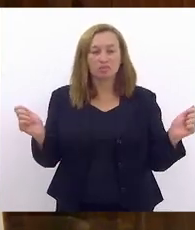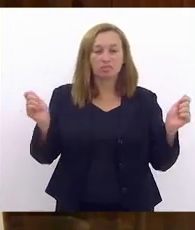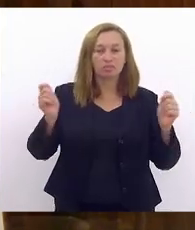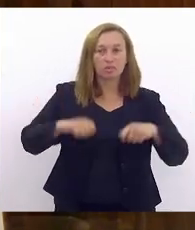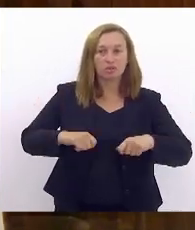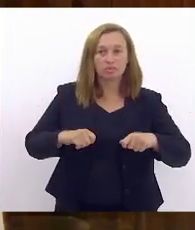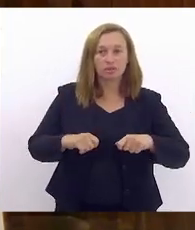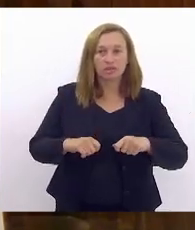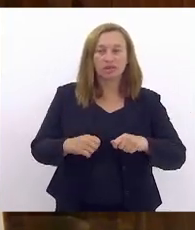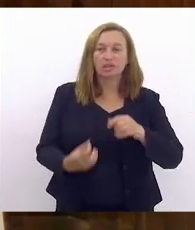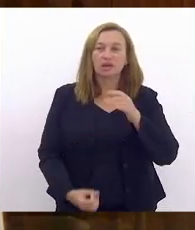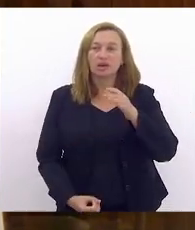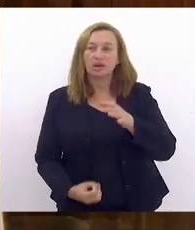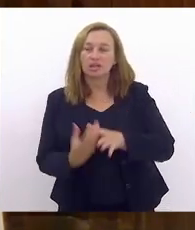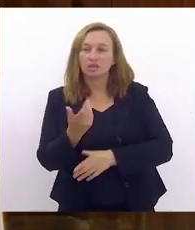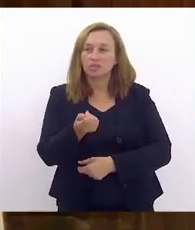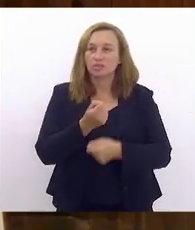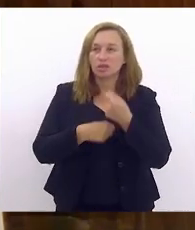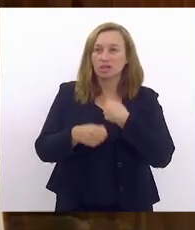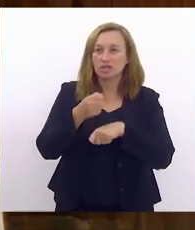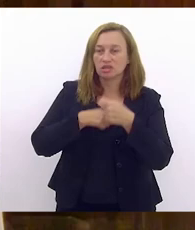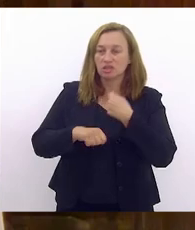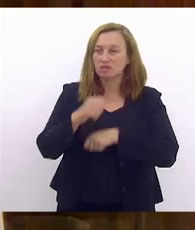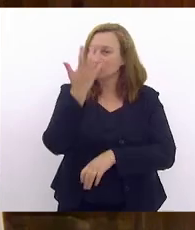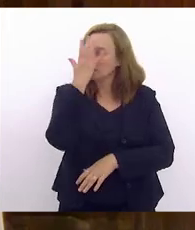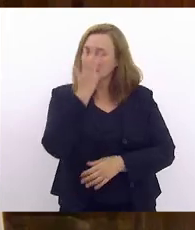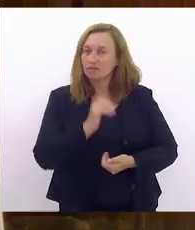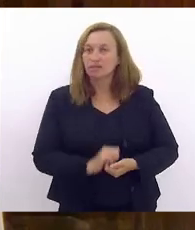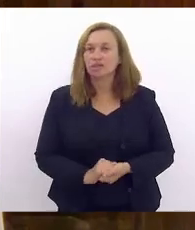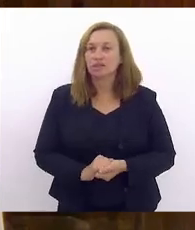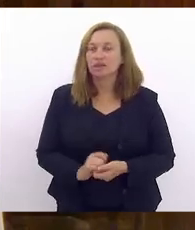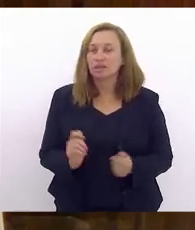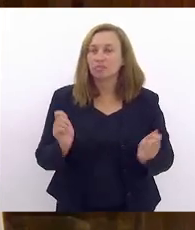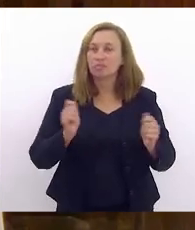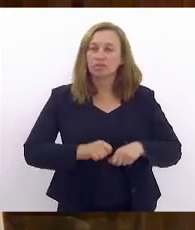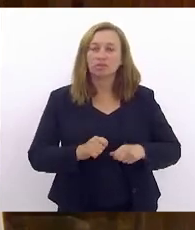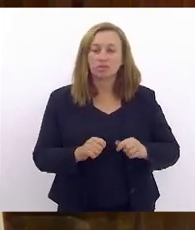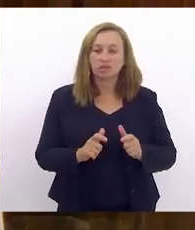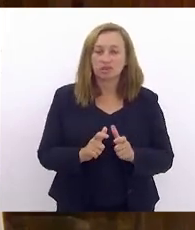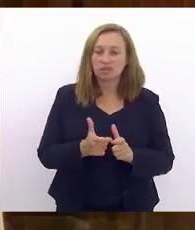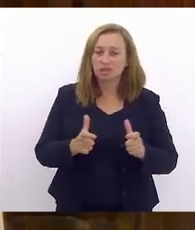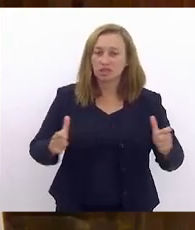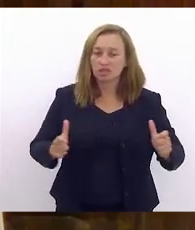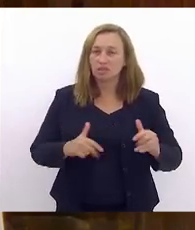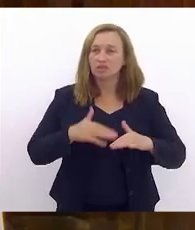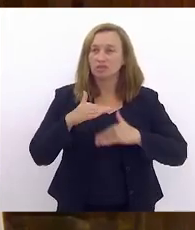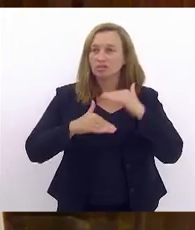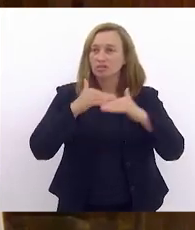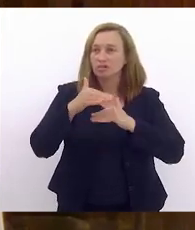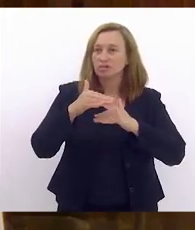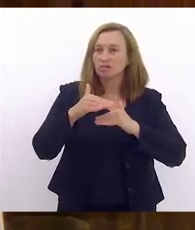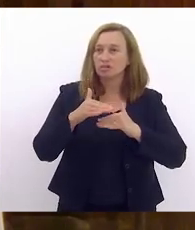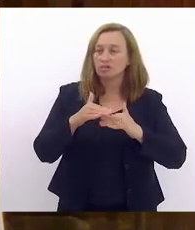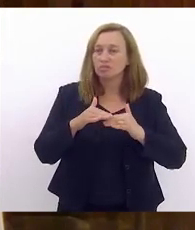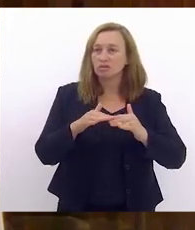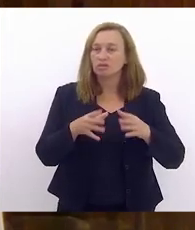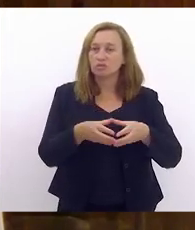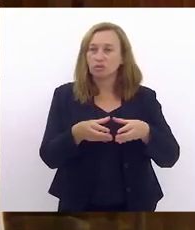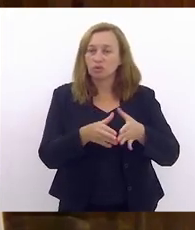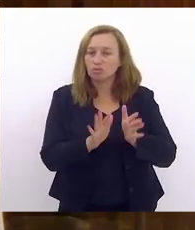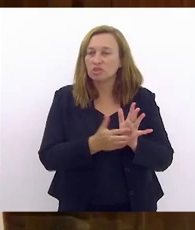economia criativa do Carnaval, para as possibilidades de crescimento do Carnaval, desenvolvimento das escolas de samba.